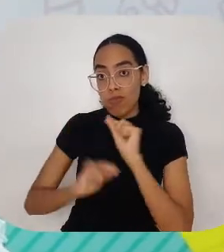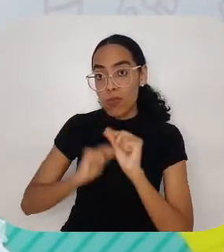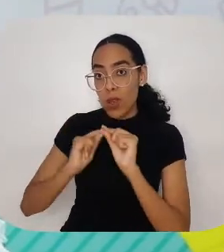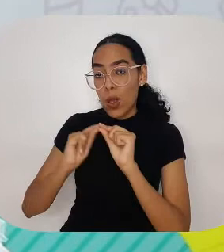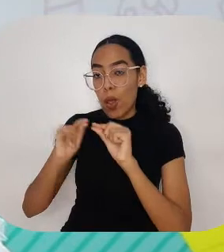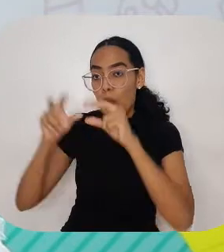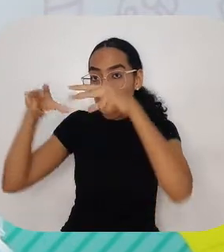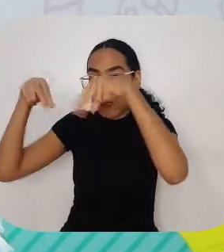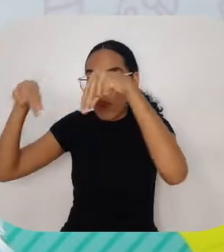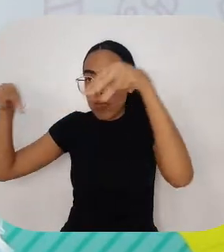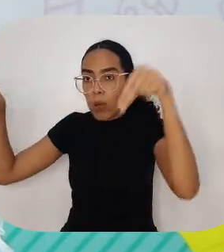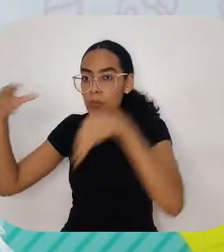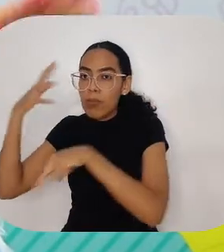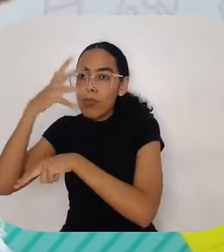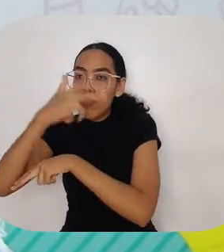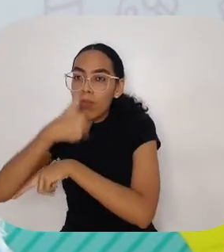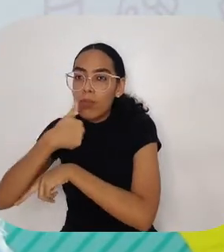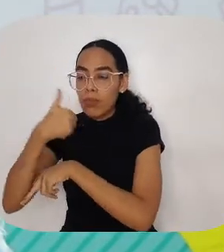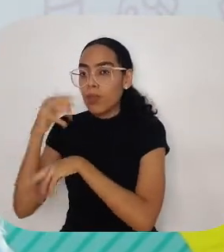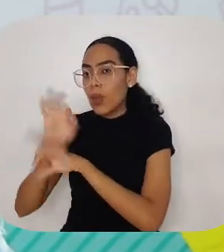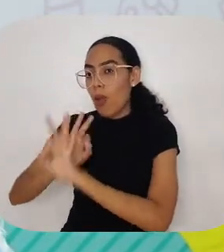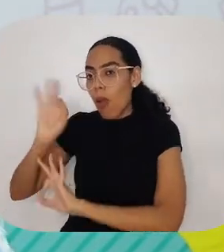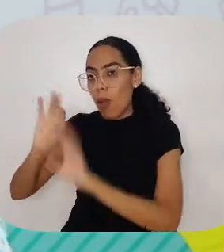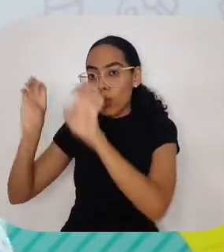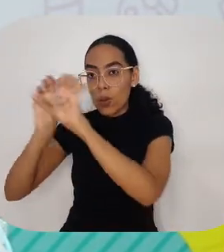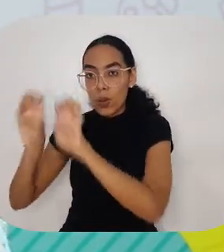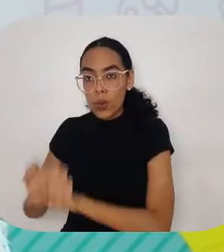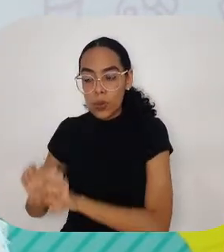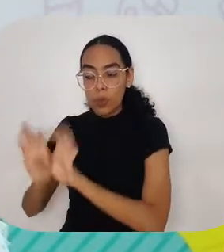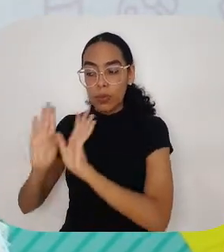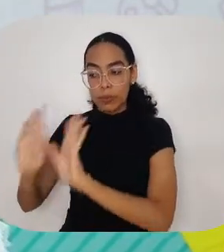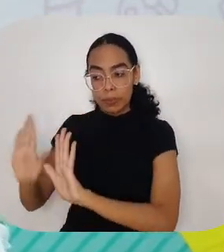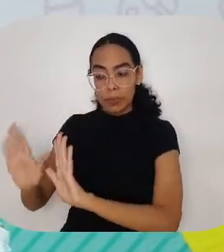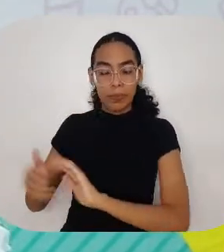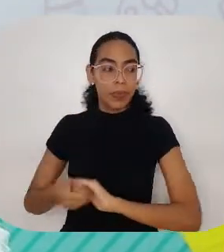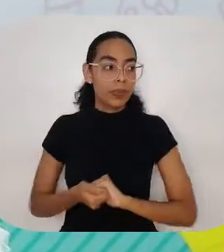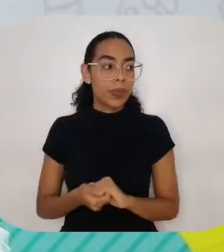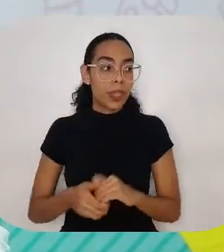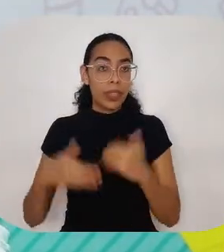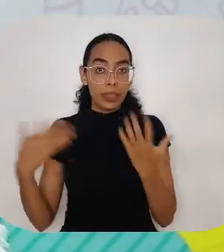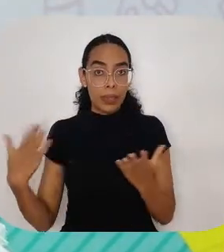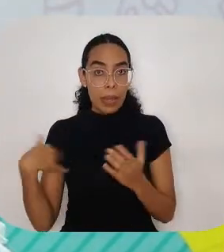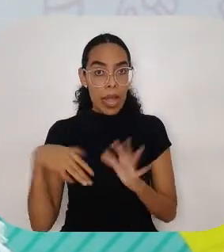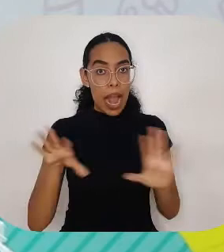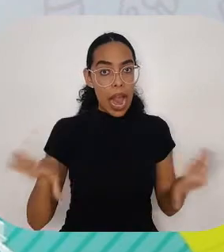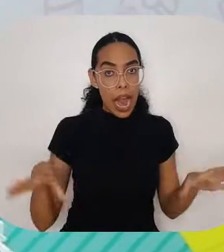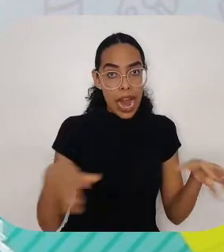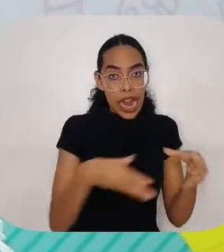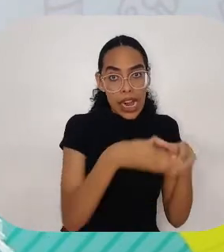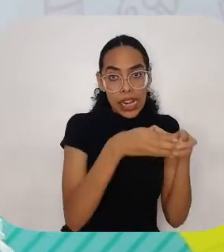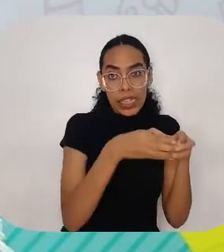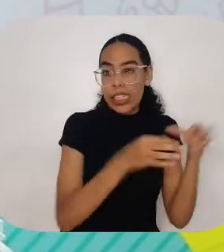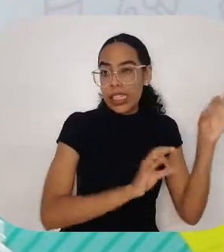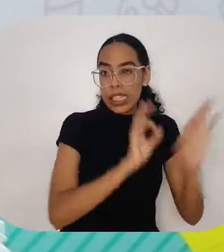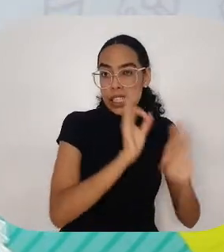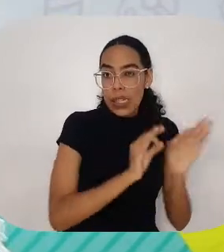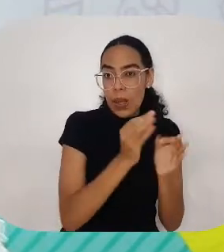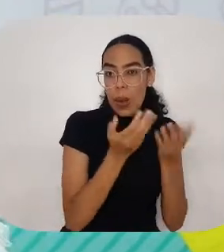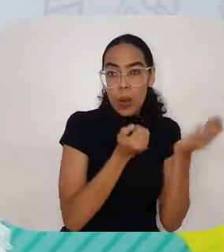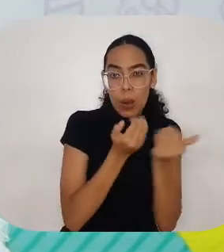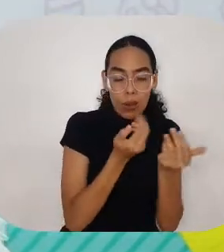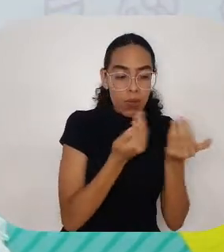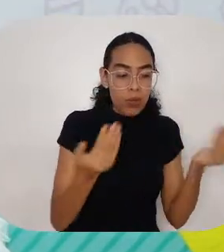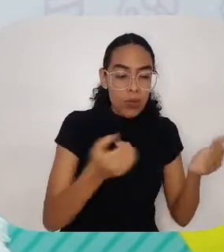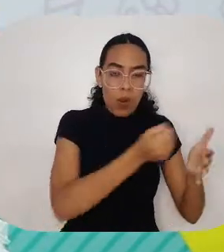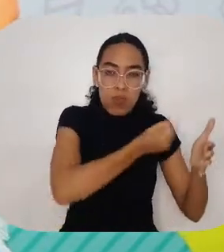a decoração. E assim foi. O lado de cá já foi logo se juntando para começar a